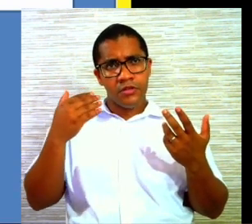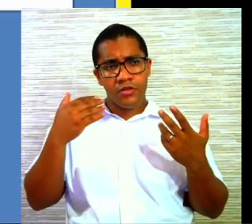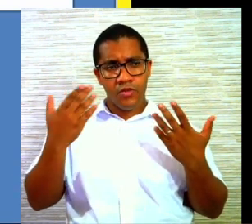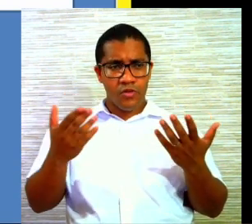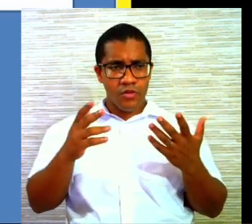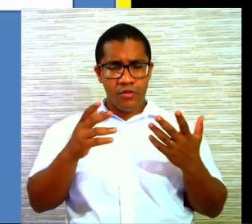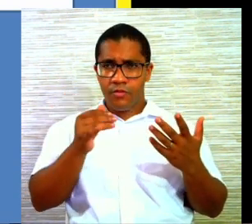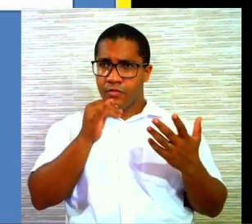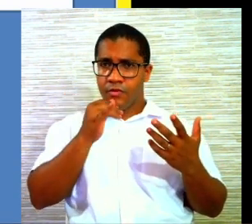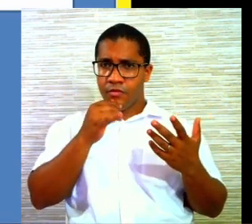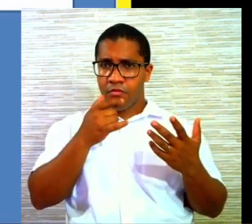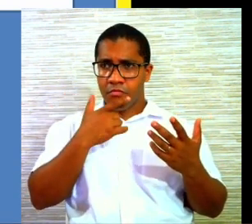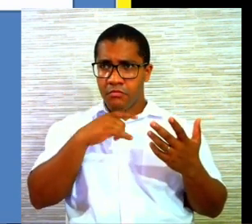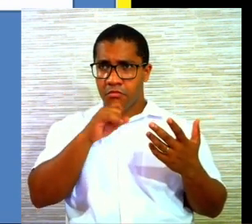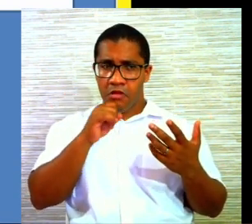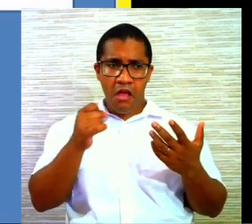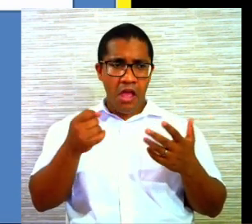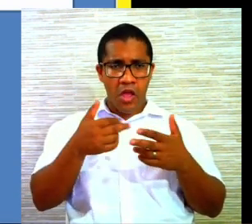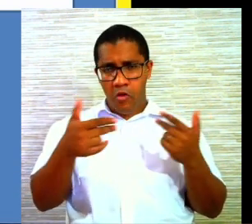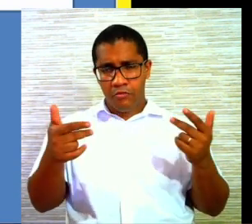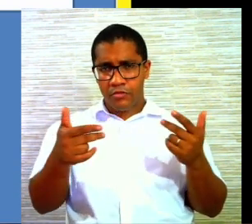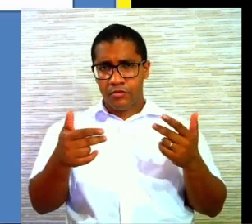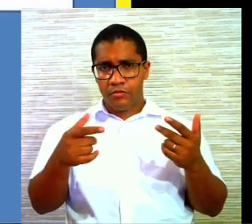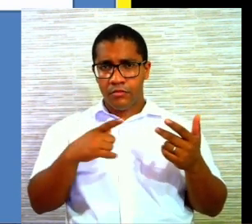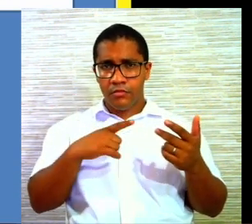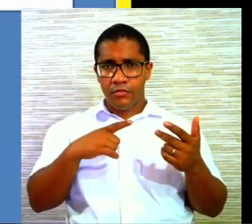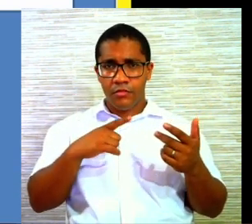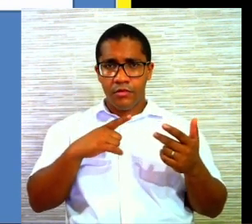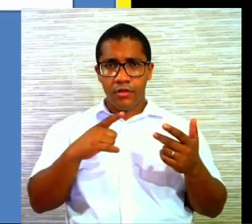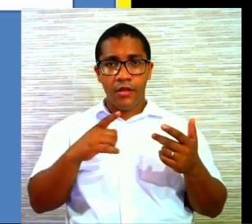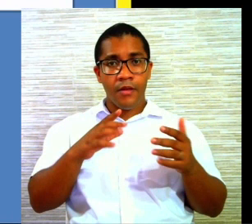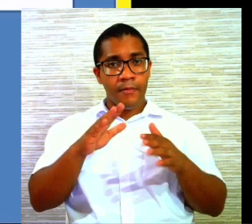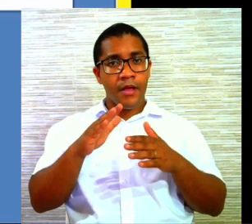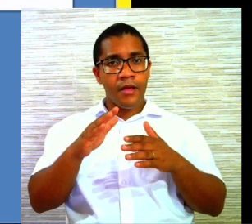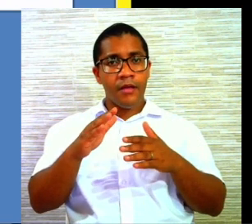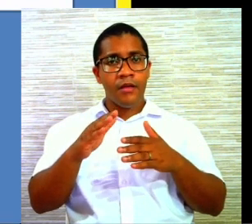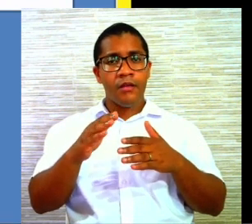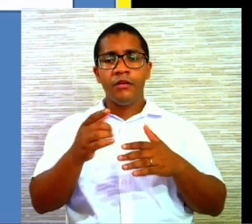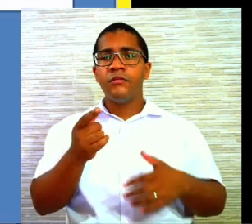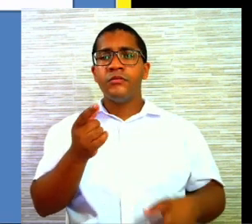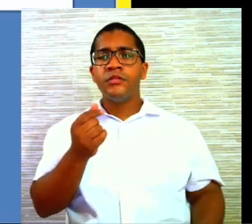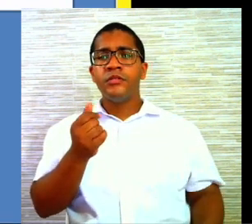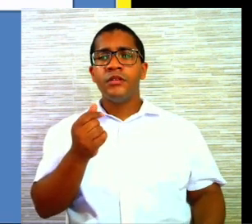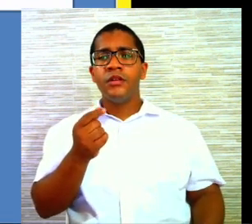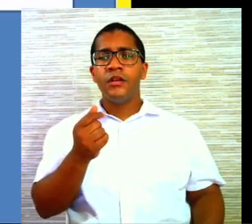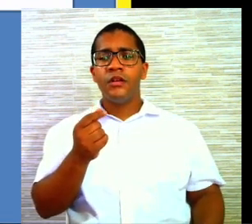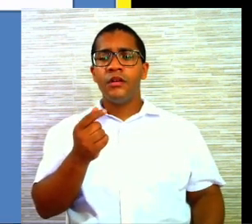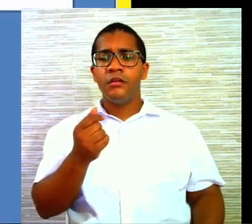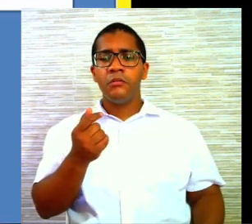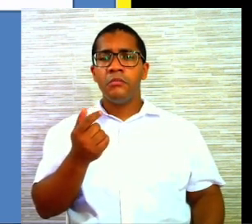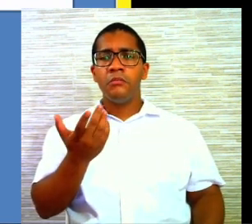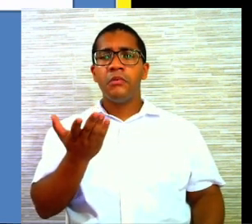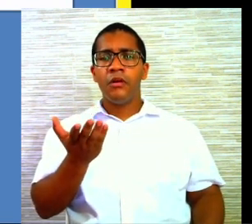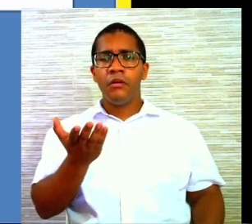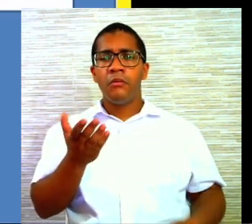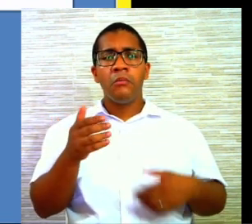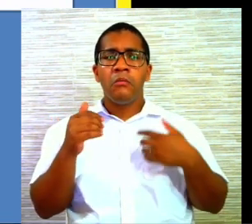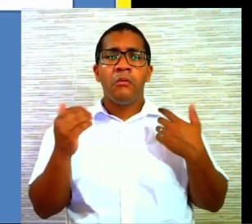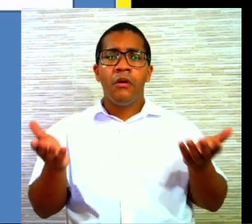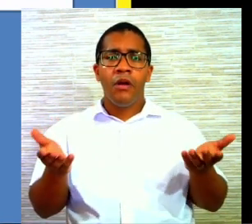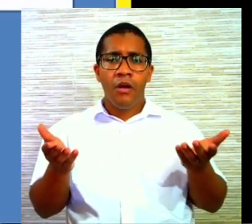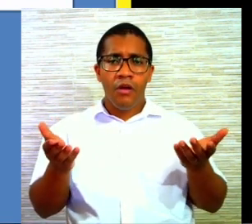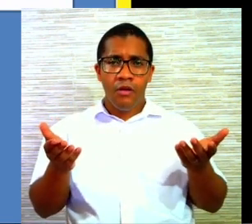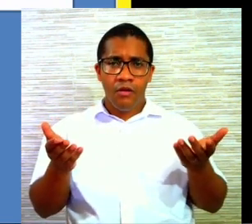filhos, pais, para saldar uma conta. Isso acontece sem que o valor do serviço